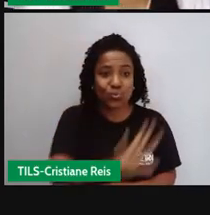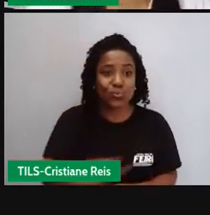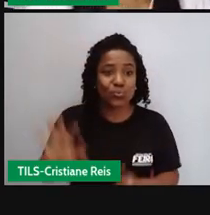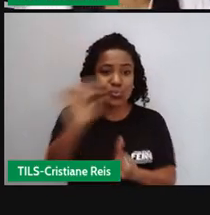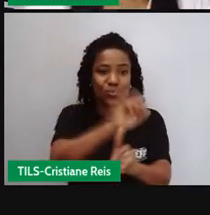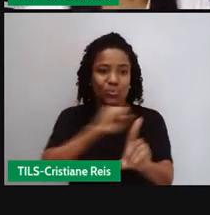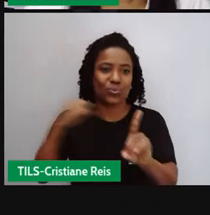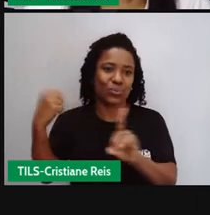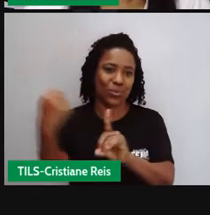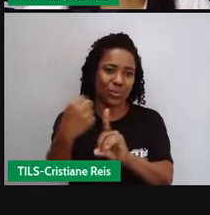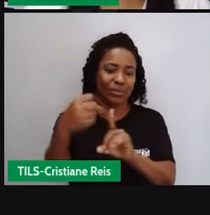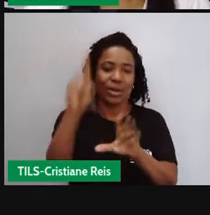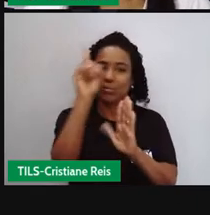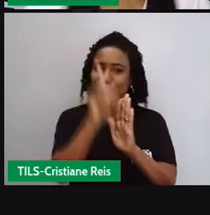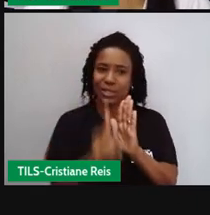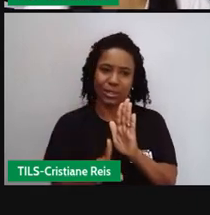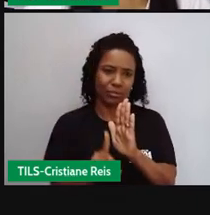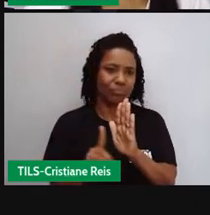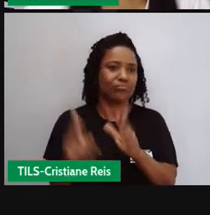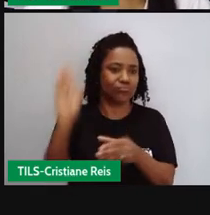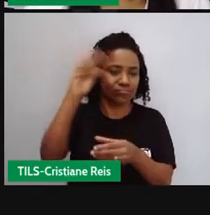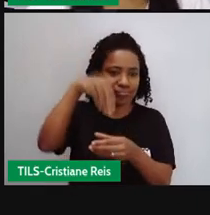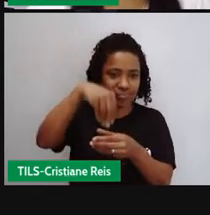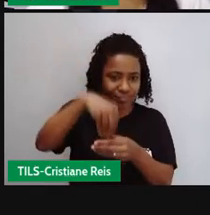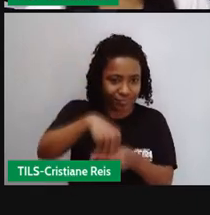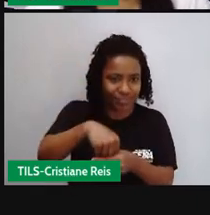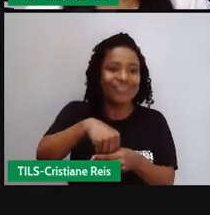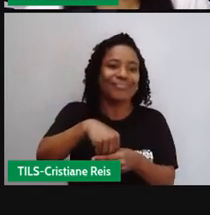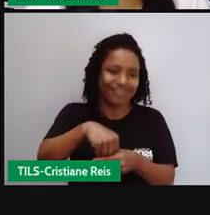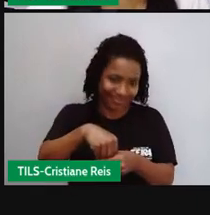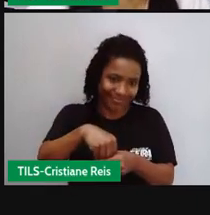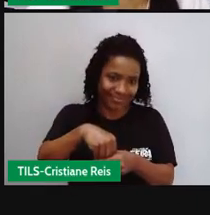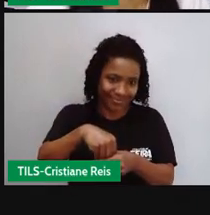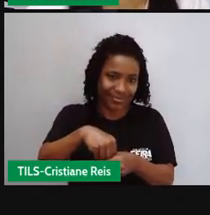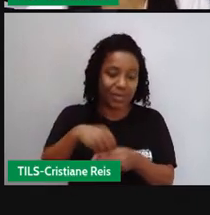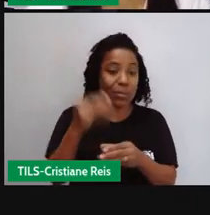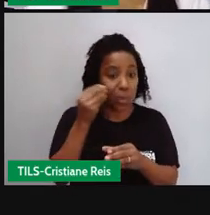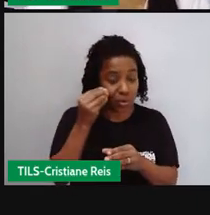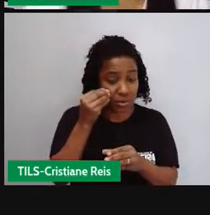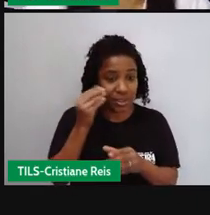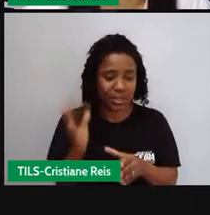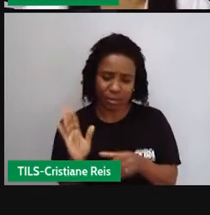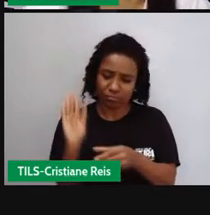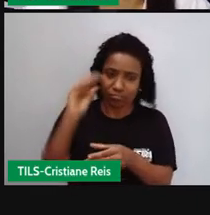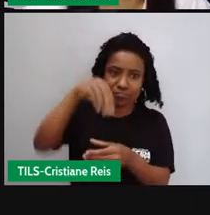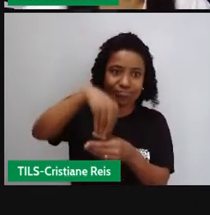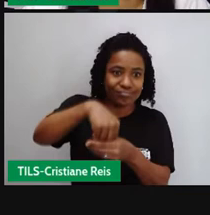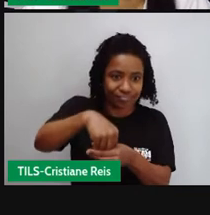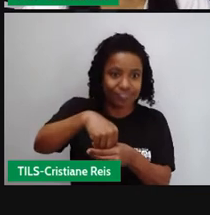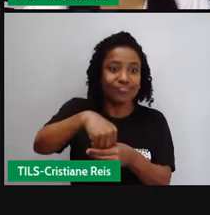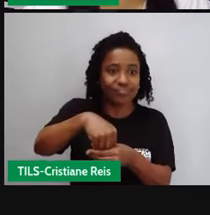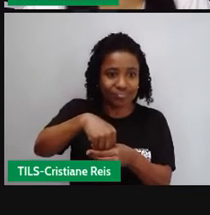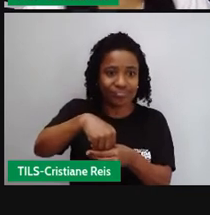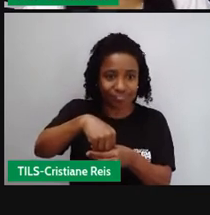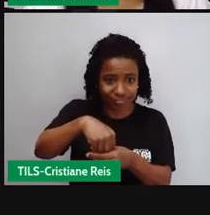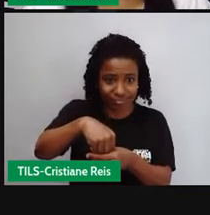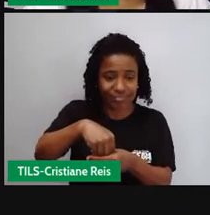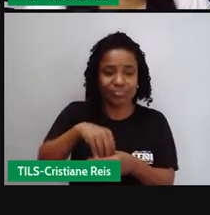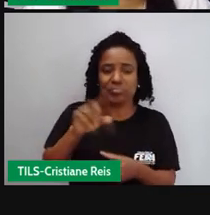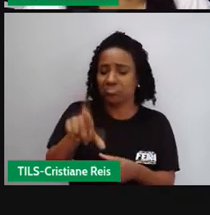é a eleição, né, como um direito ou um dever, mas como algo que todas as pessoas